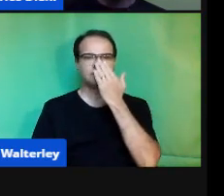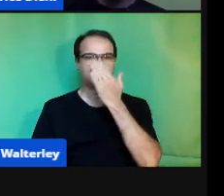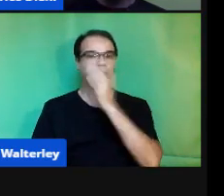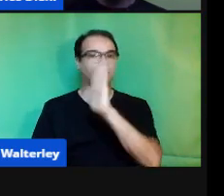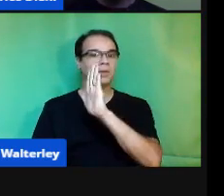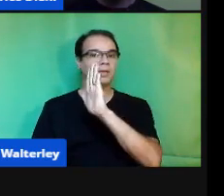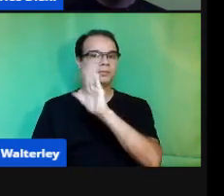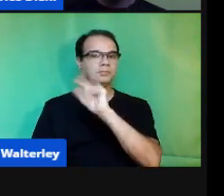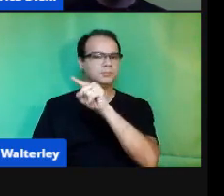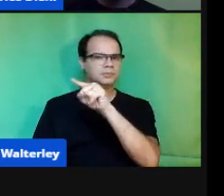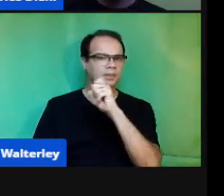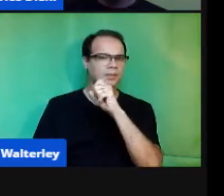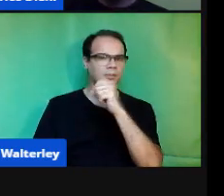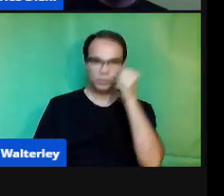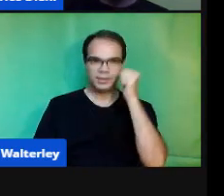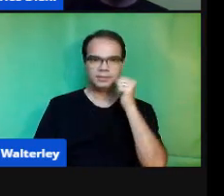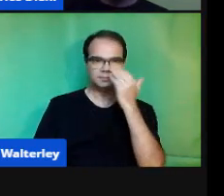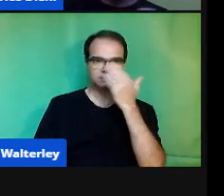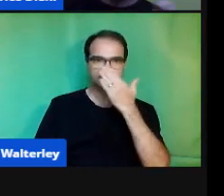faz